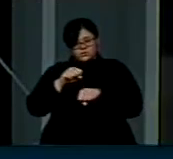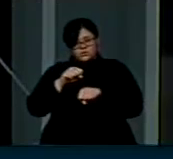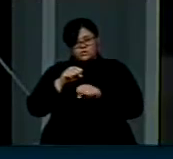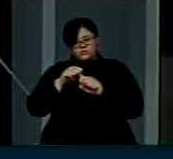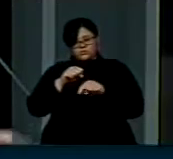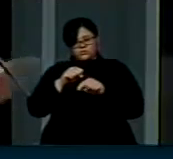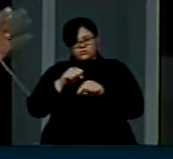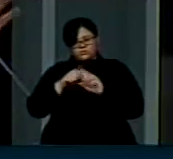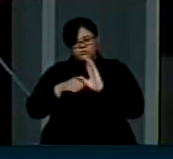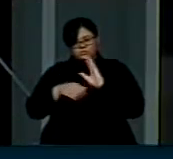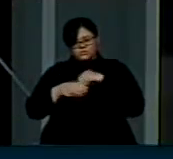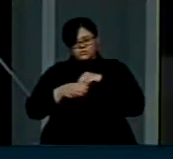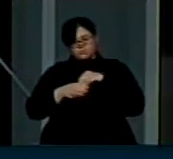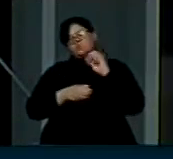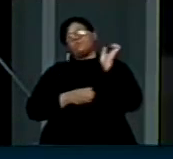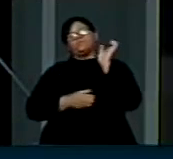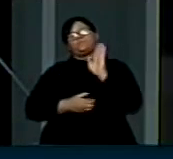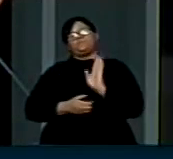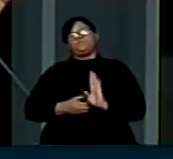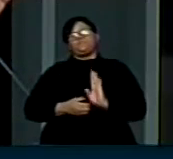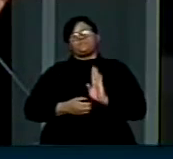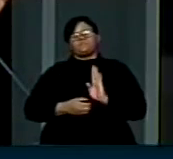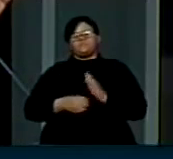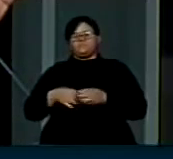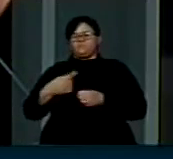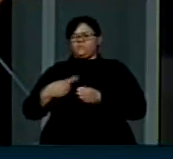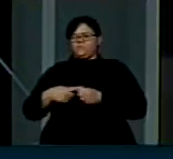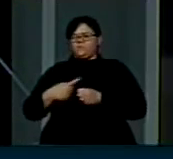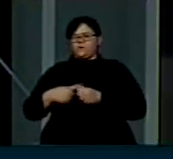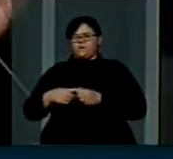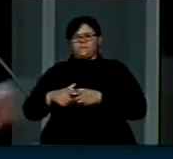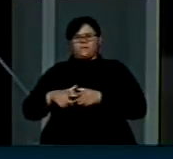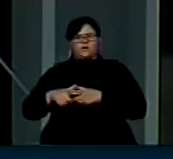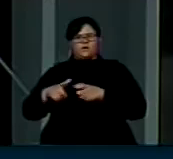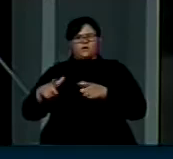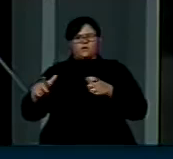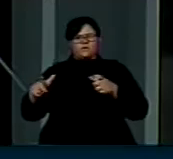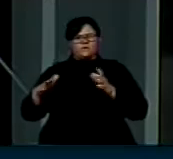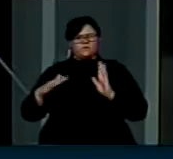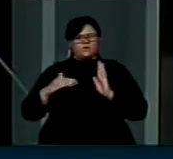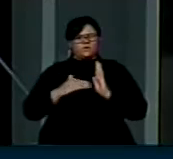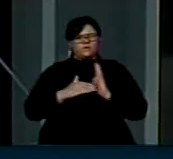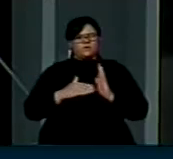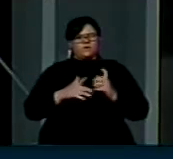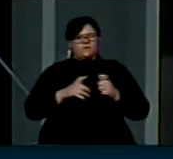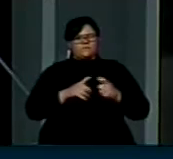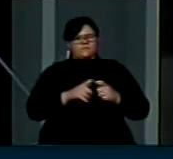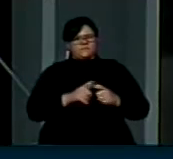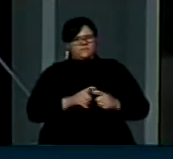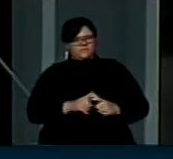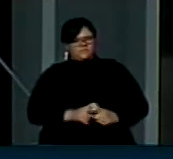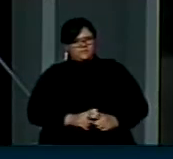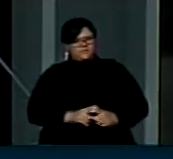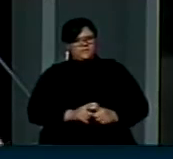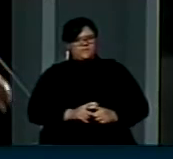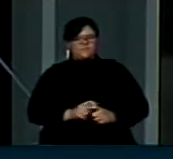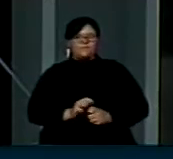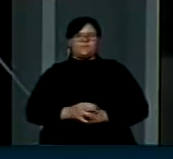nacional, desde as cidades maiores até as cidades menores.